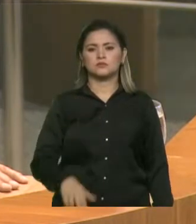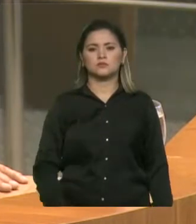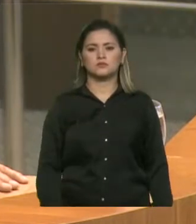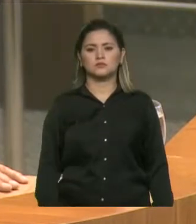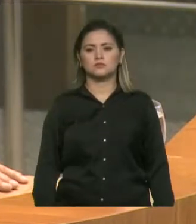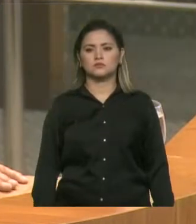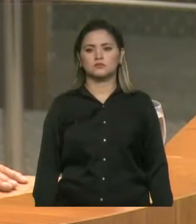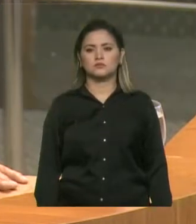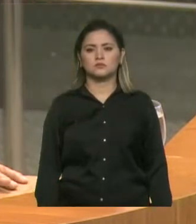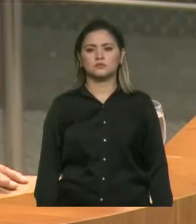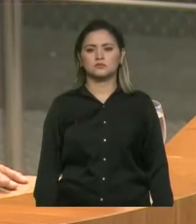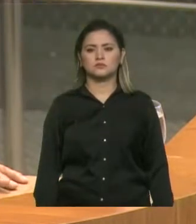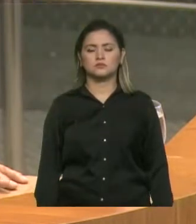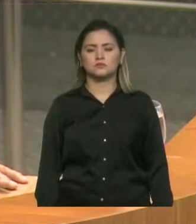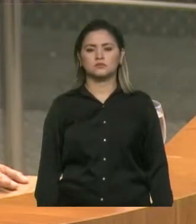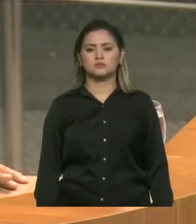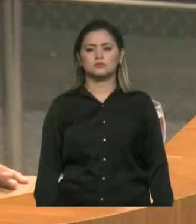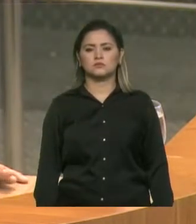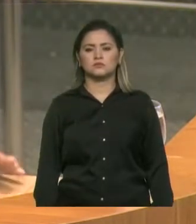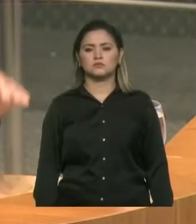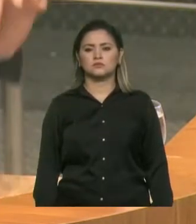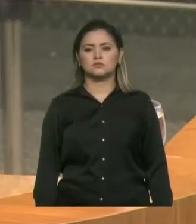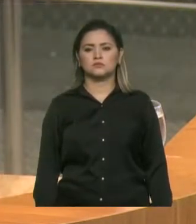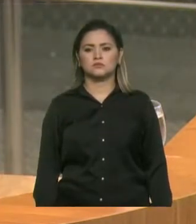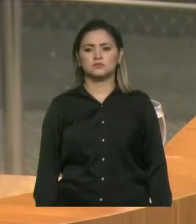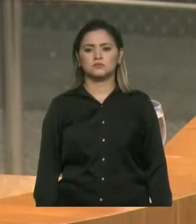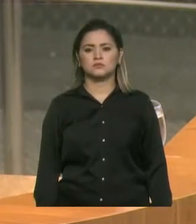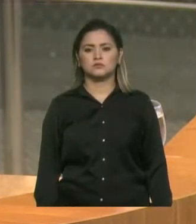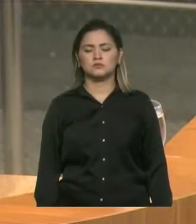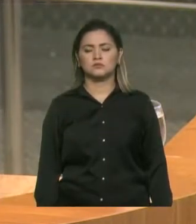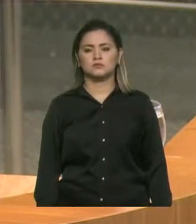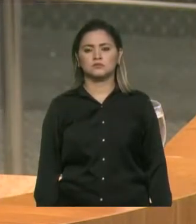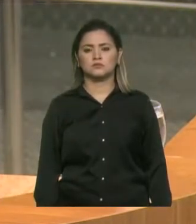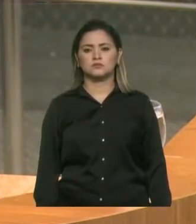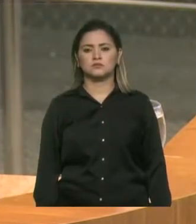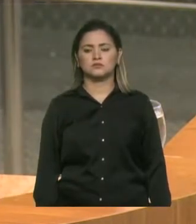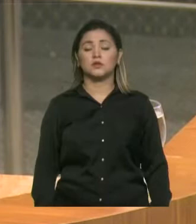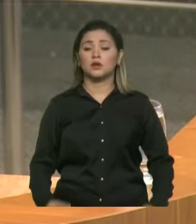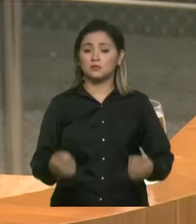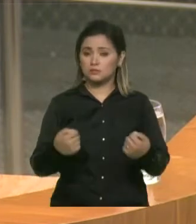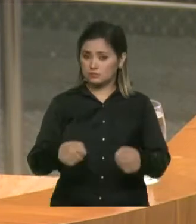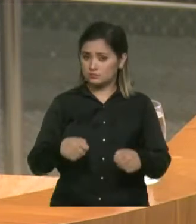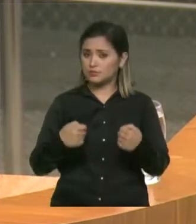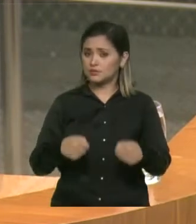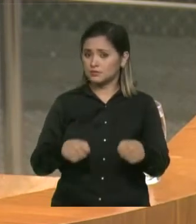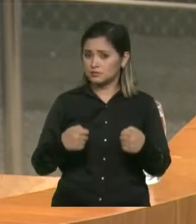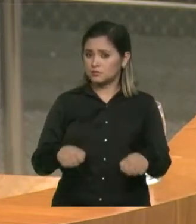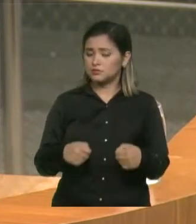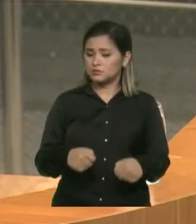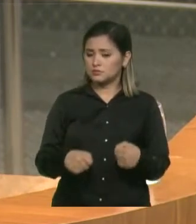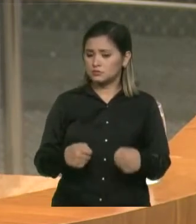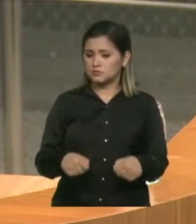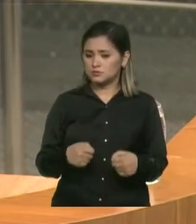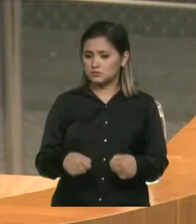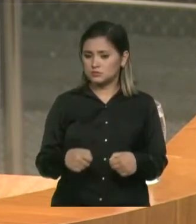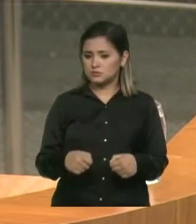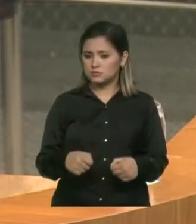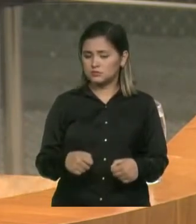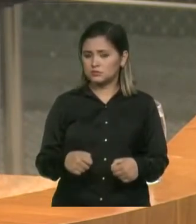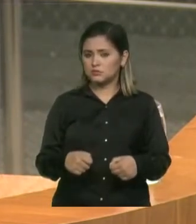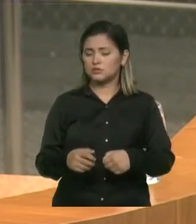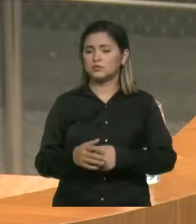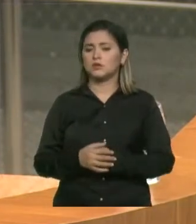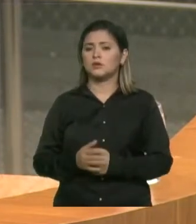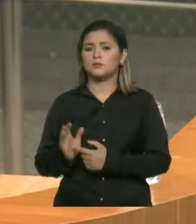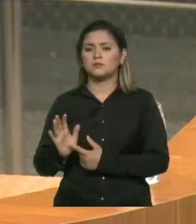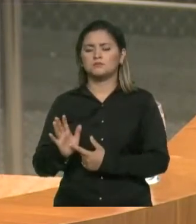Não foi preciso, ou melhor, foi preciso o Intercept escancarar toda a